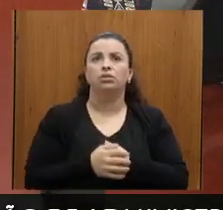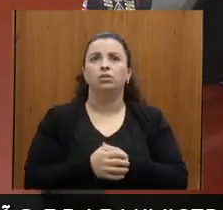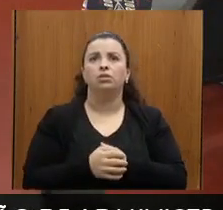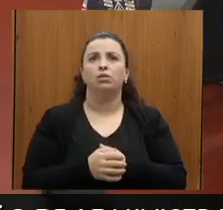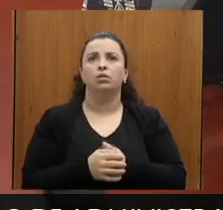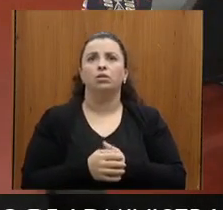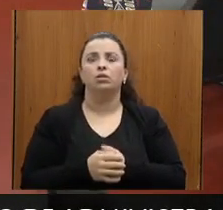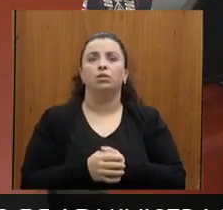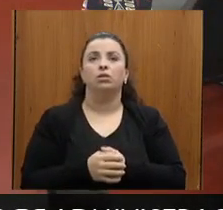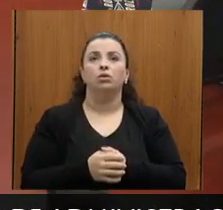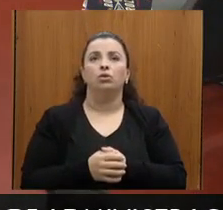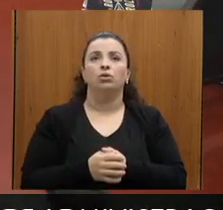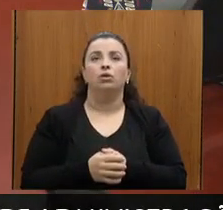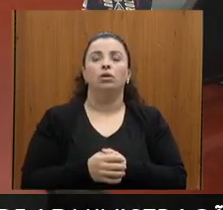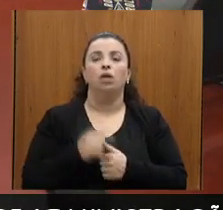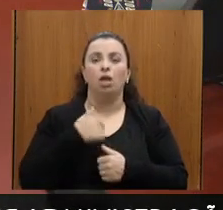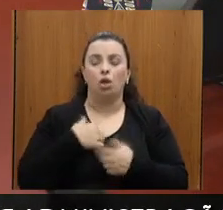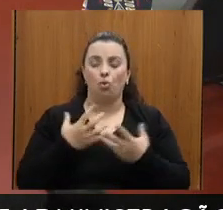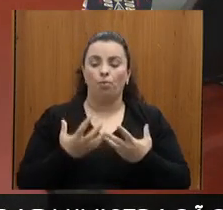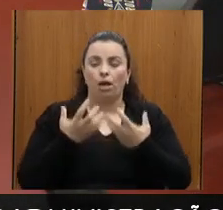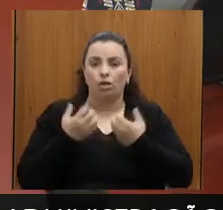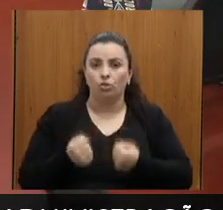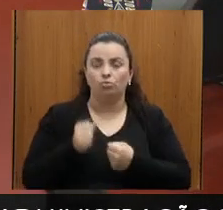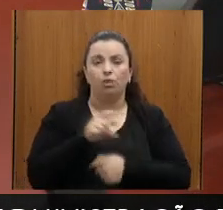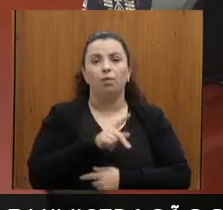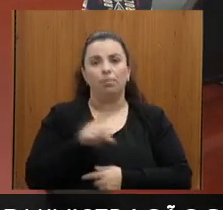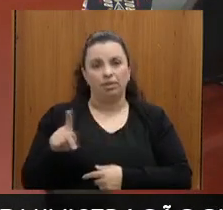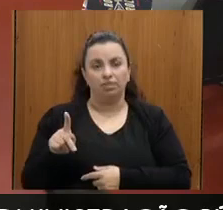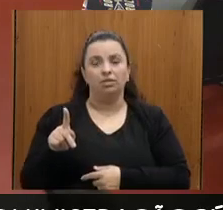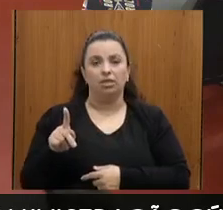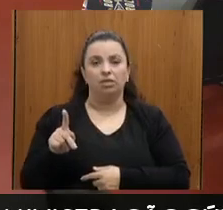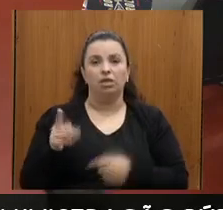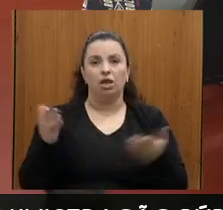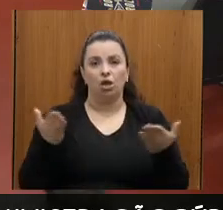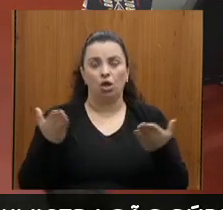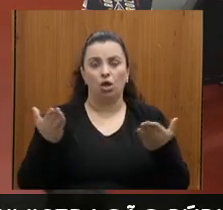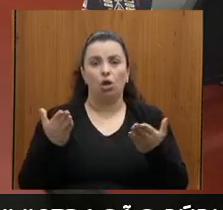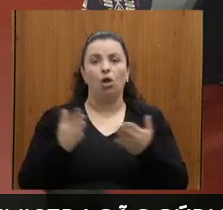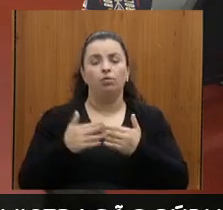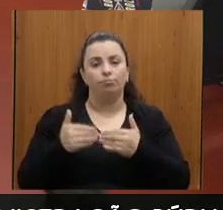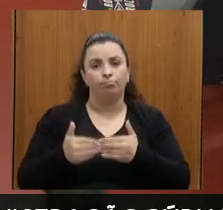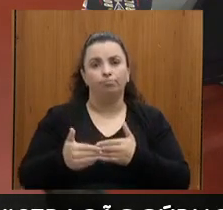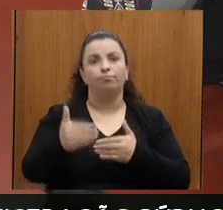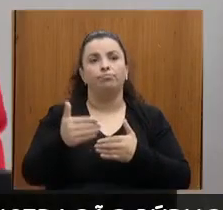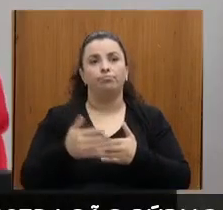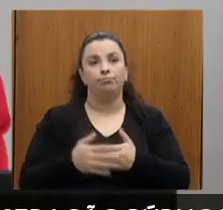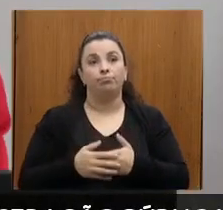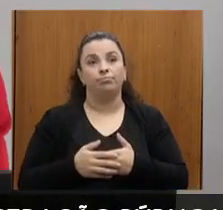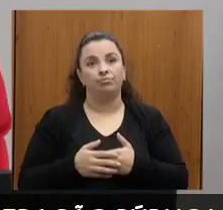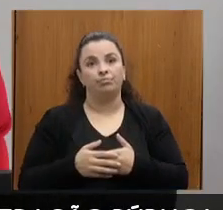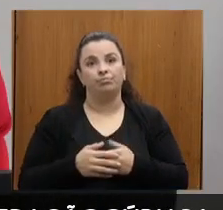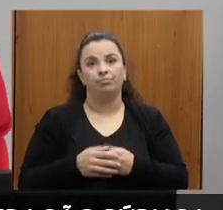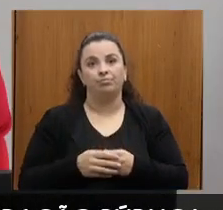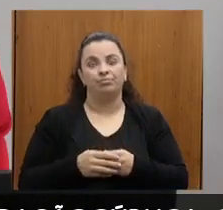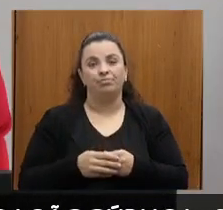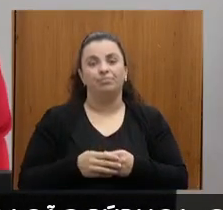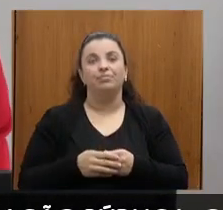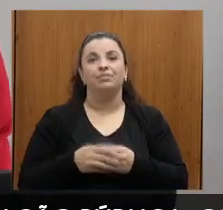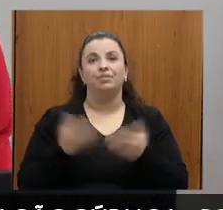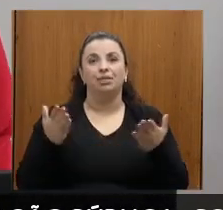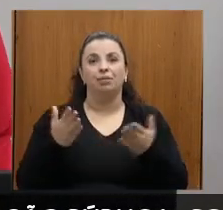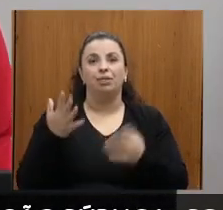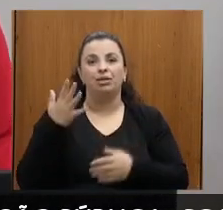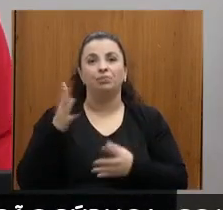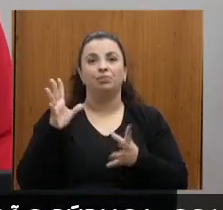De nada, deputado, eu assumi a presidência dos trabalhos a partir desse momento e passo